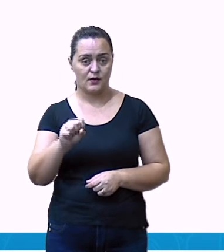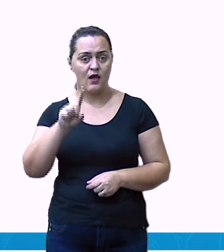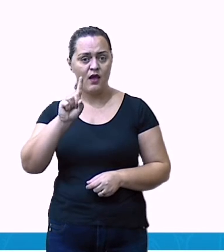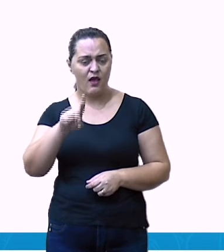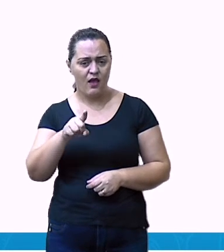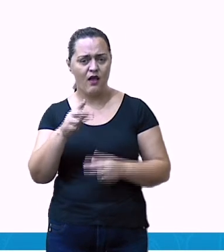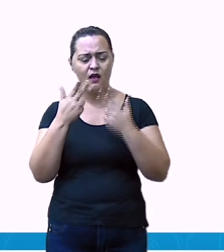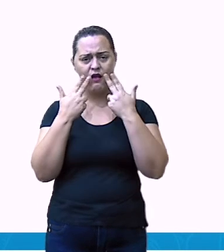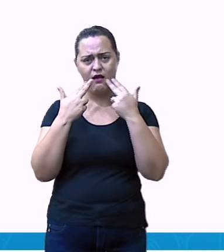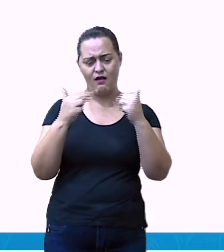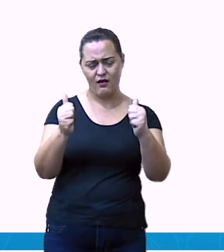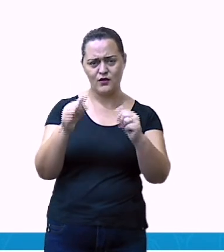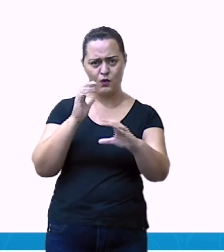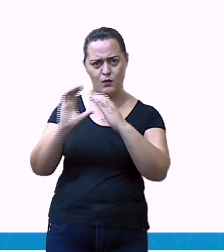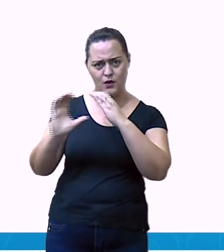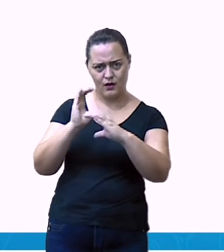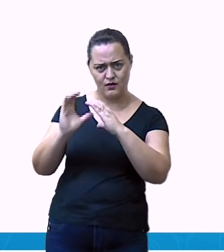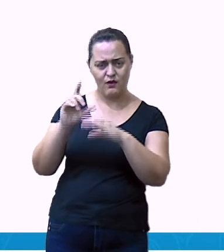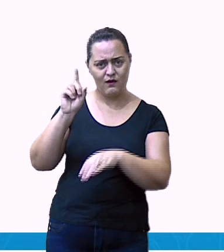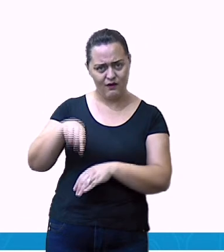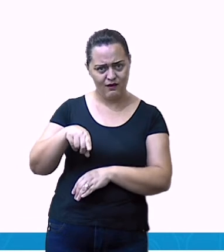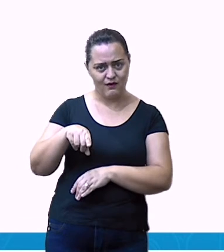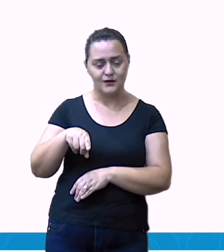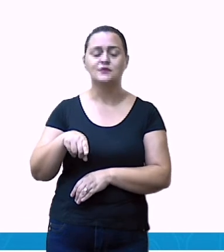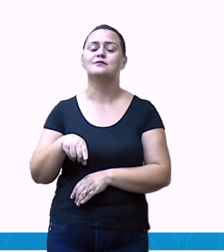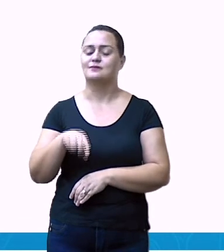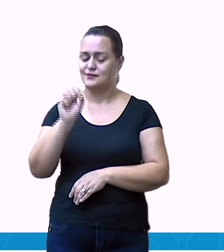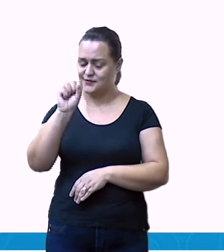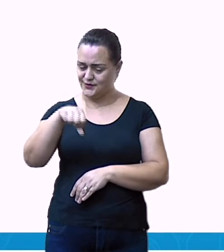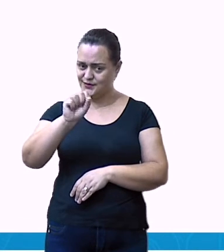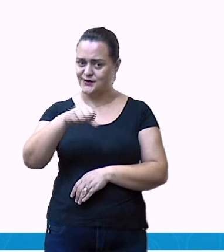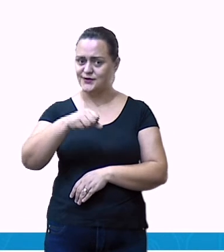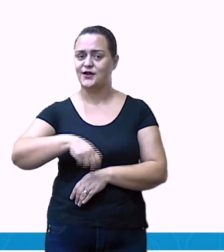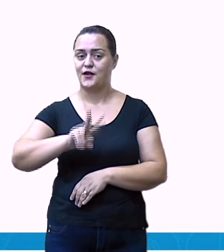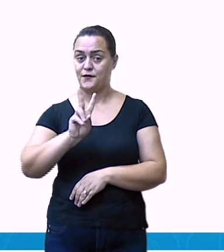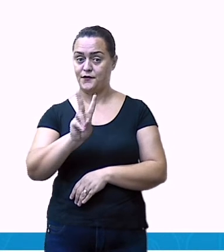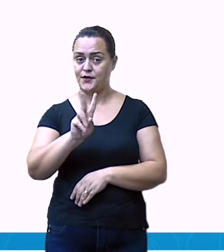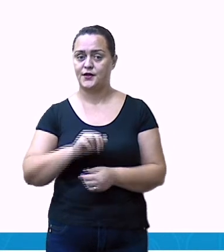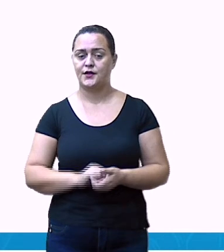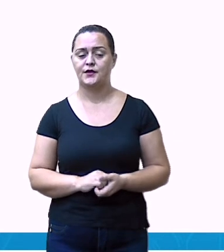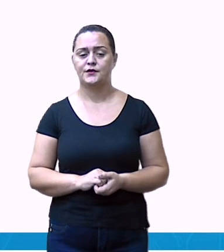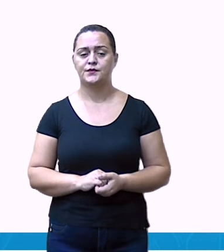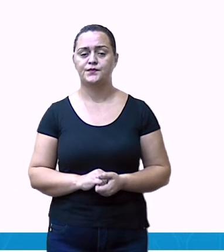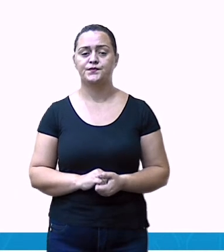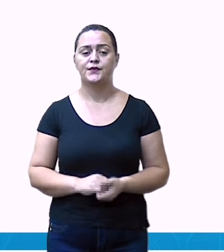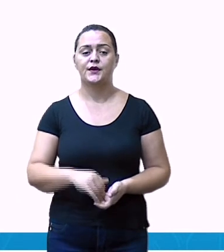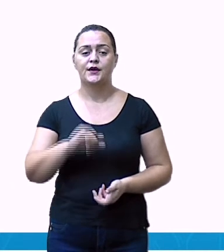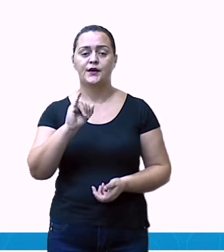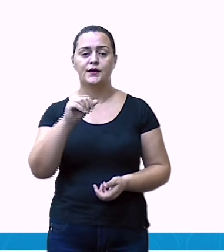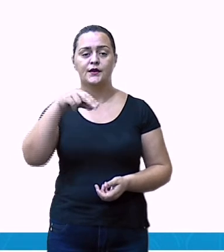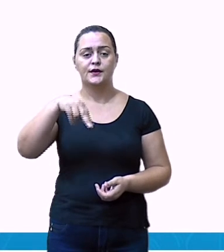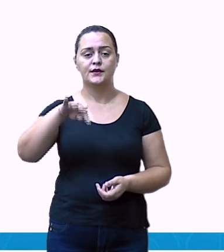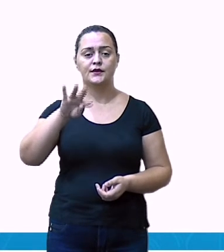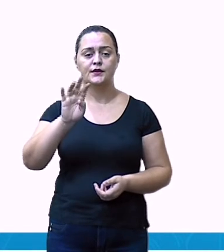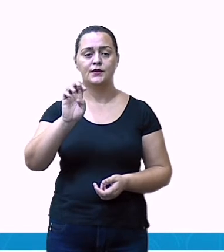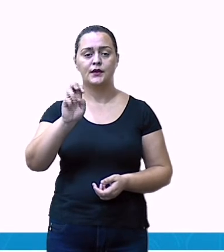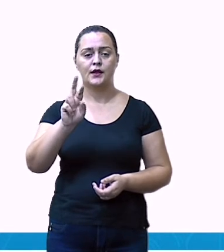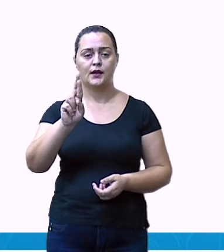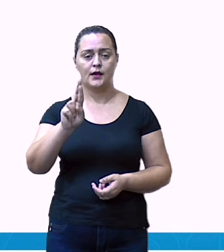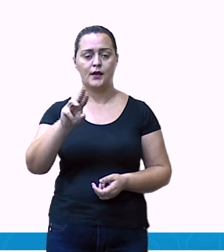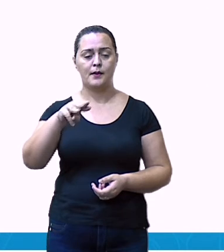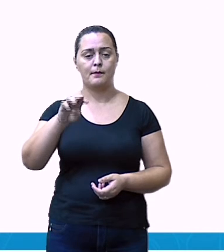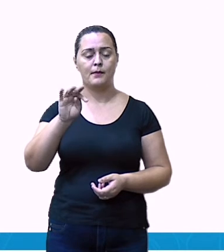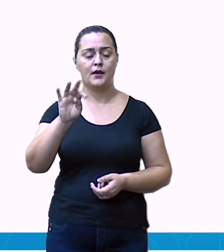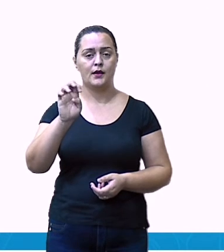Sim, verdadeiro. O internetês é uma forma de comunicação mais importante do que os desenhos rupestres, porque é